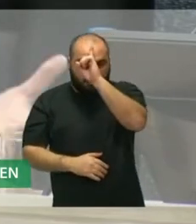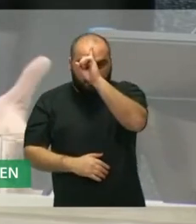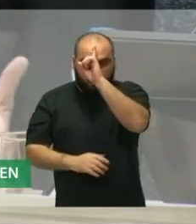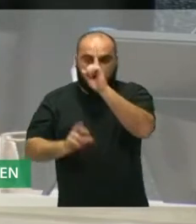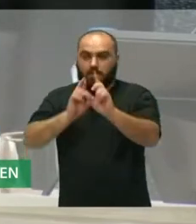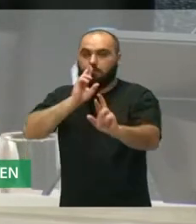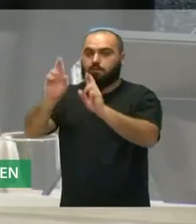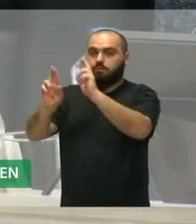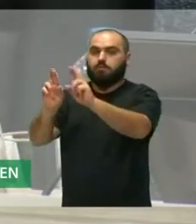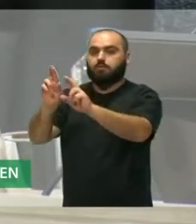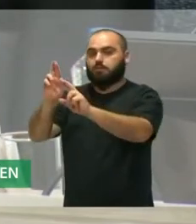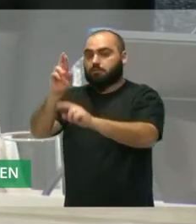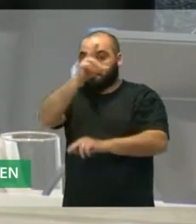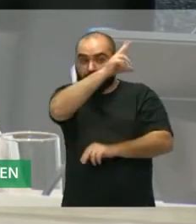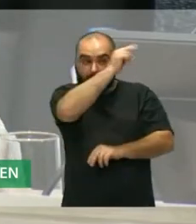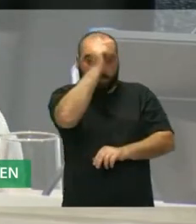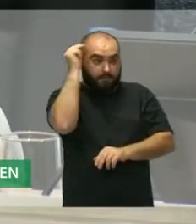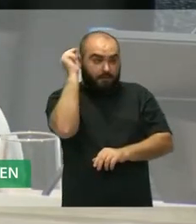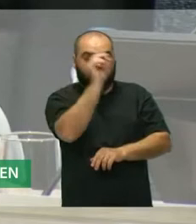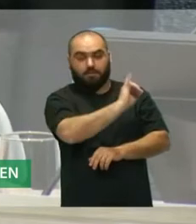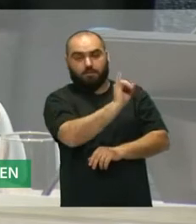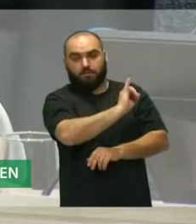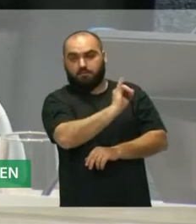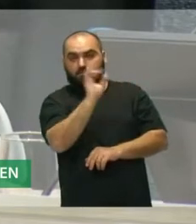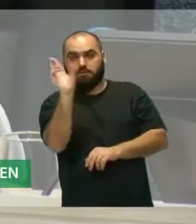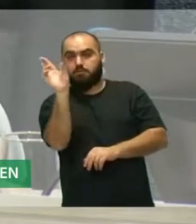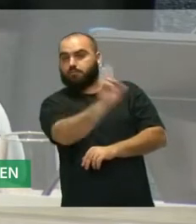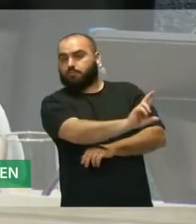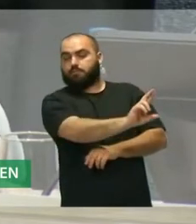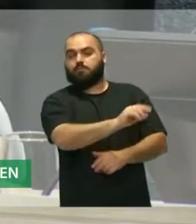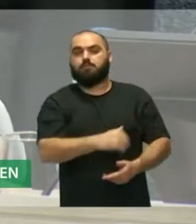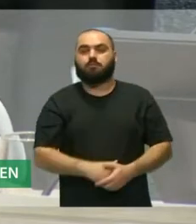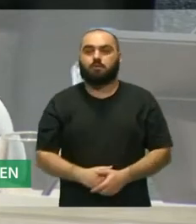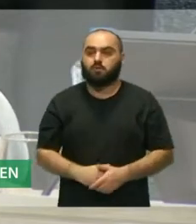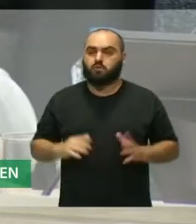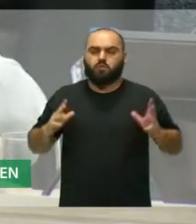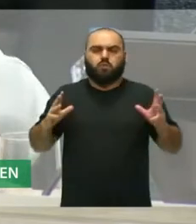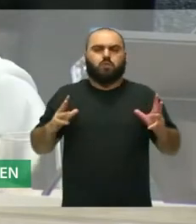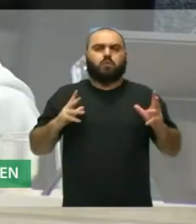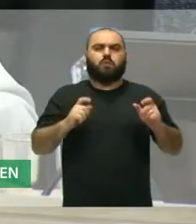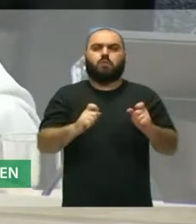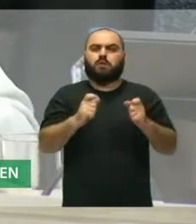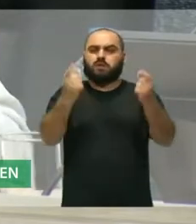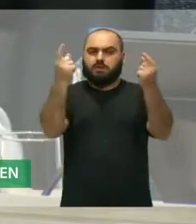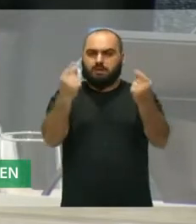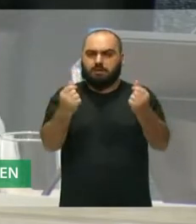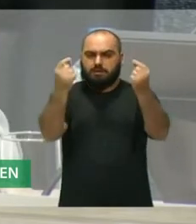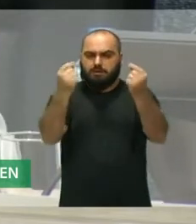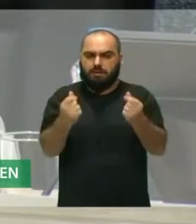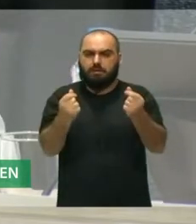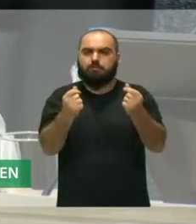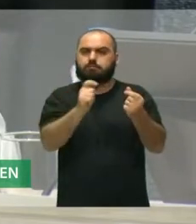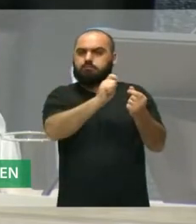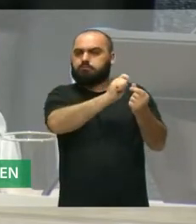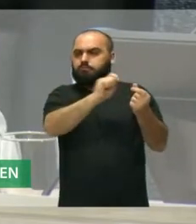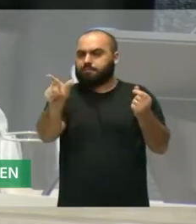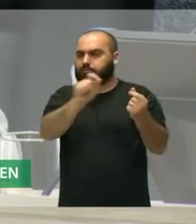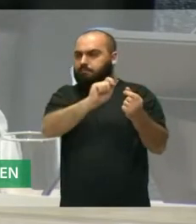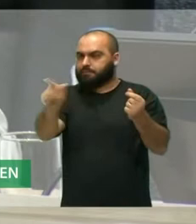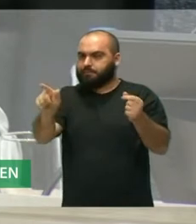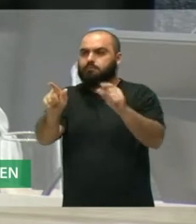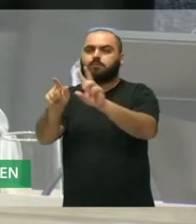ao gestor municipal. Todos os questionamentos, o dinheiro foi aportado, nós temos